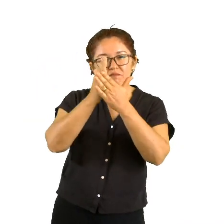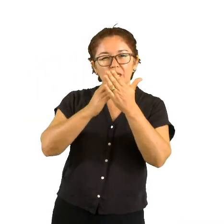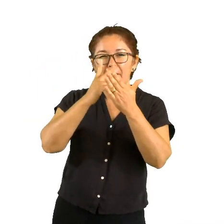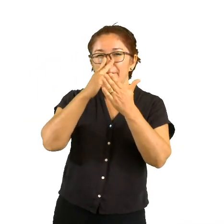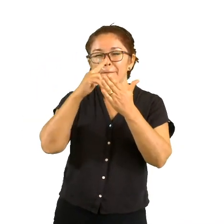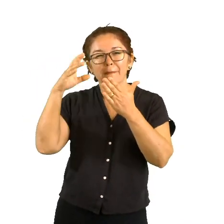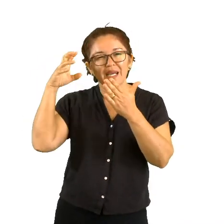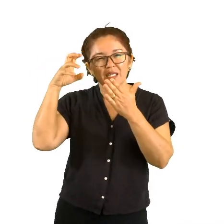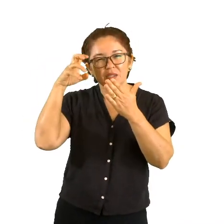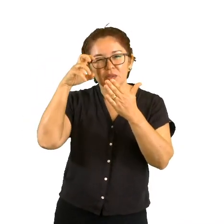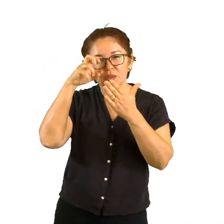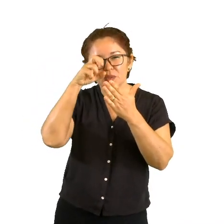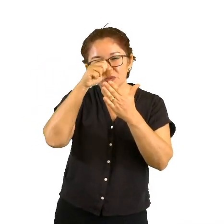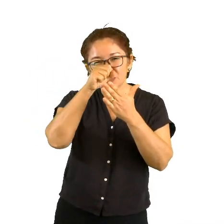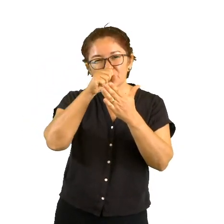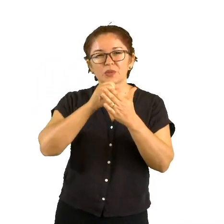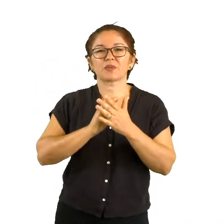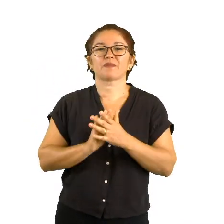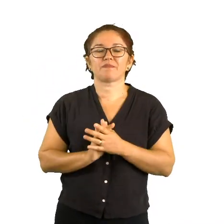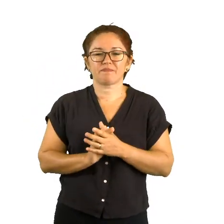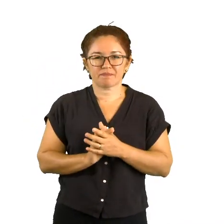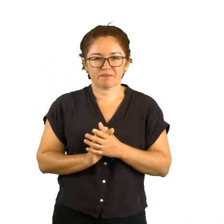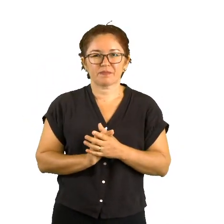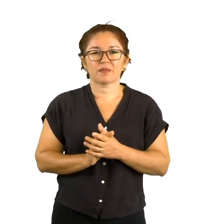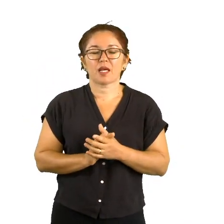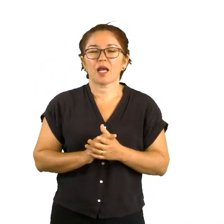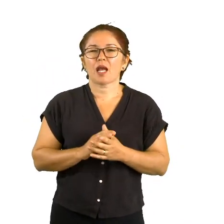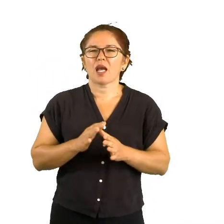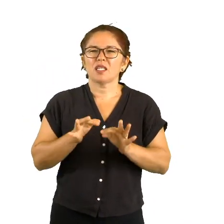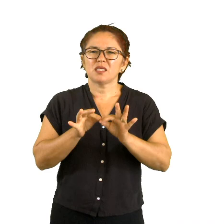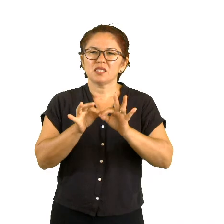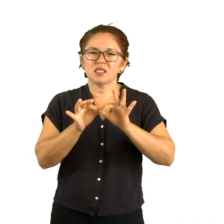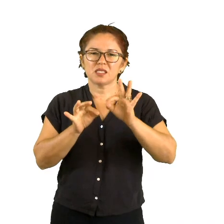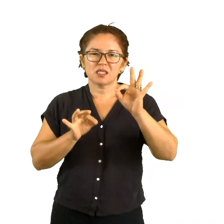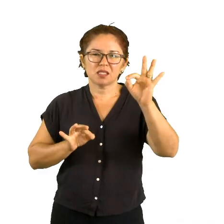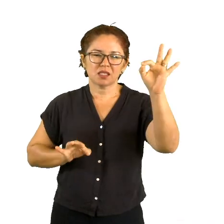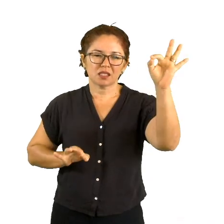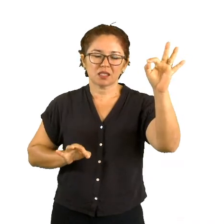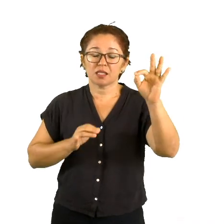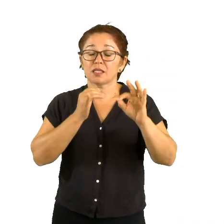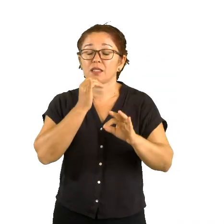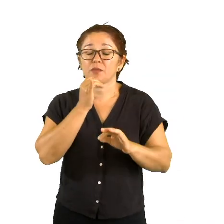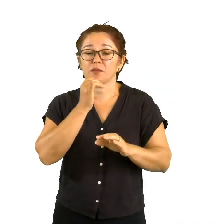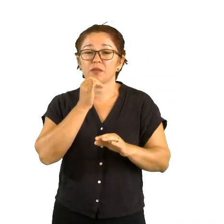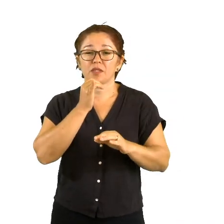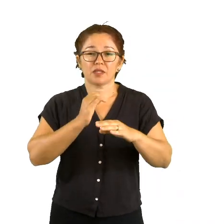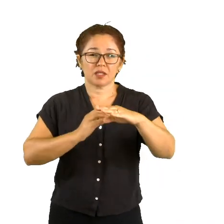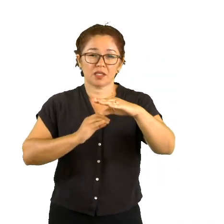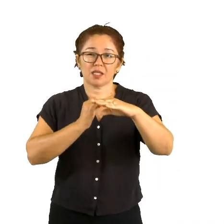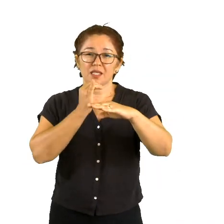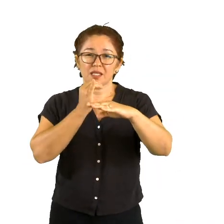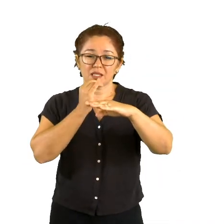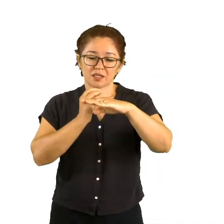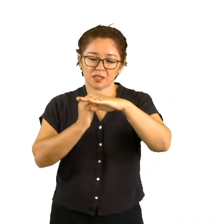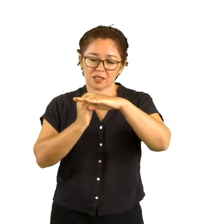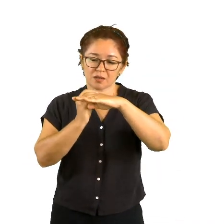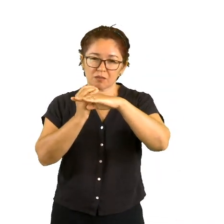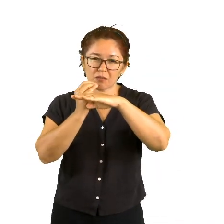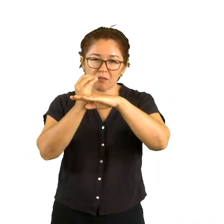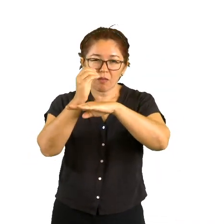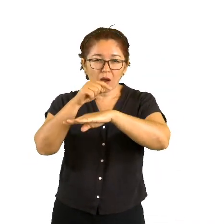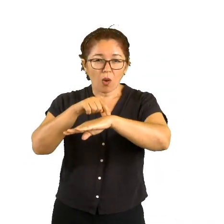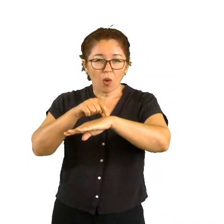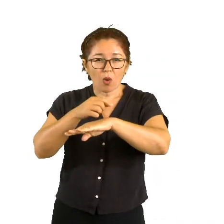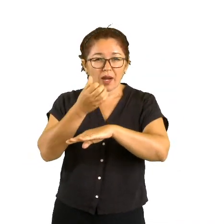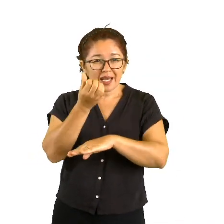aparecimento da Lua mais ou menos em torno das 6 horas da manhã até as 18 horas. Então, é uma fase da